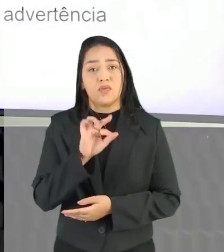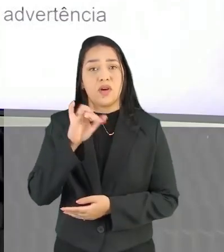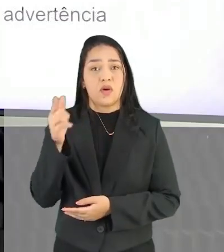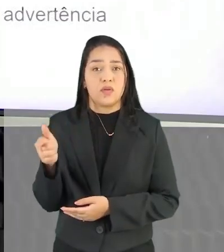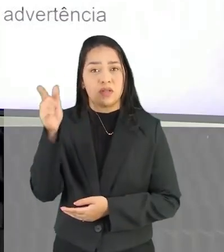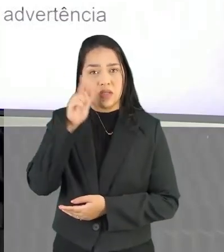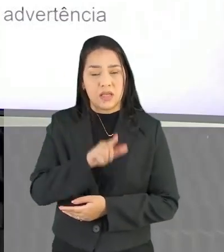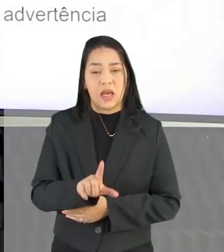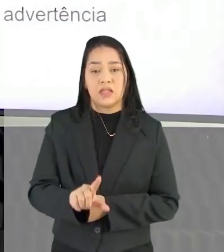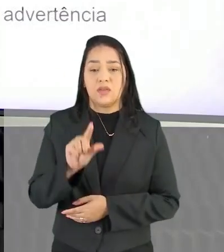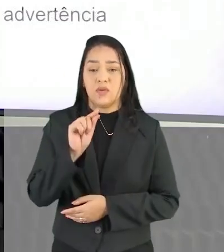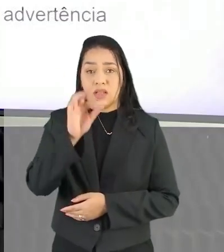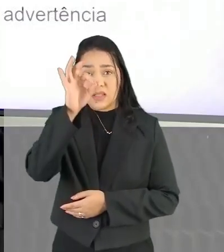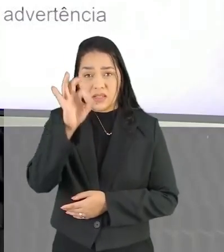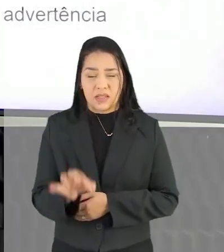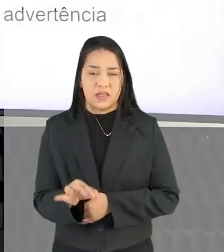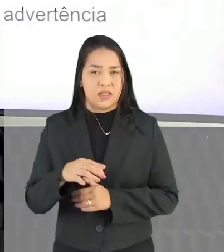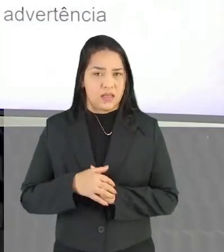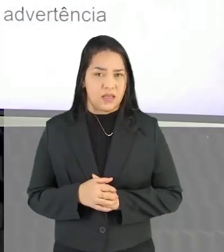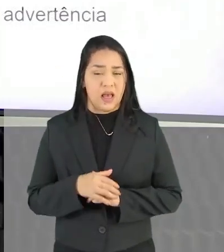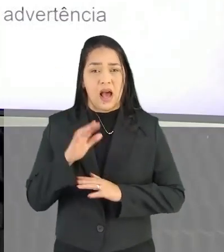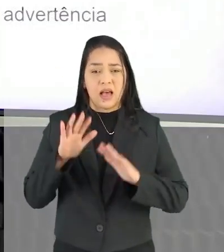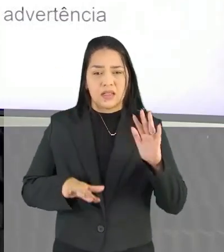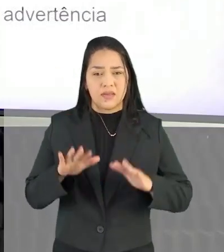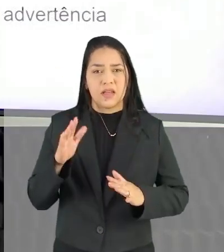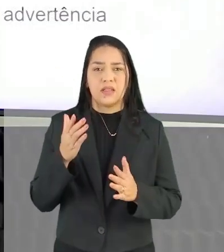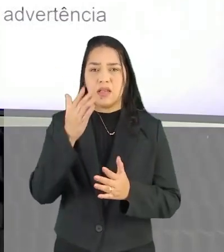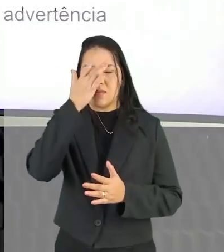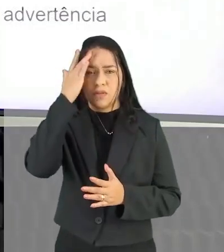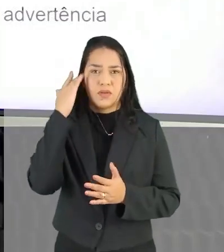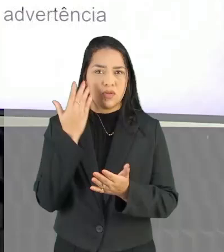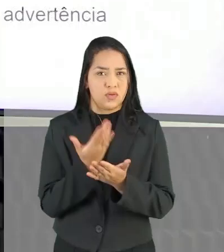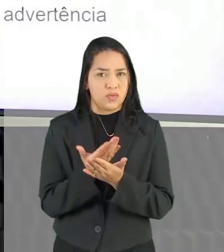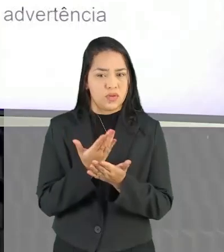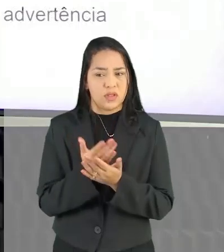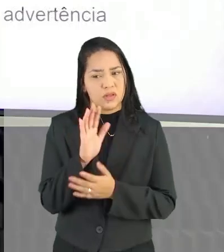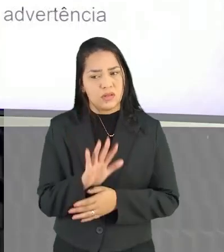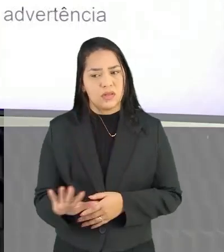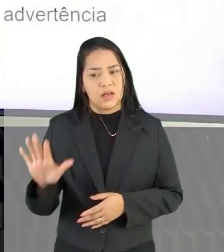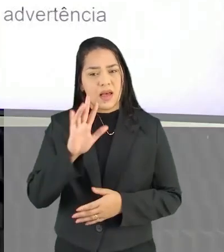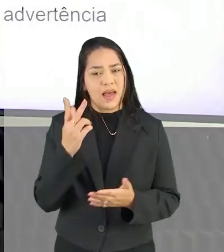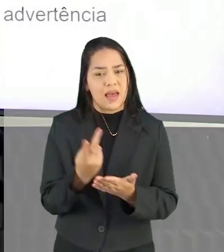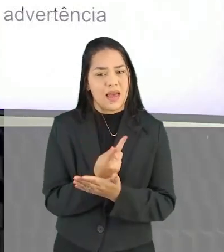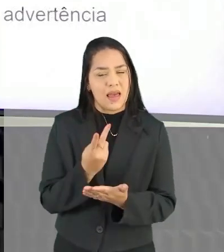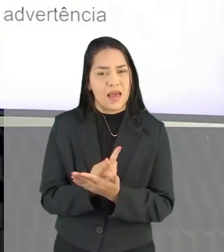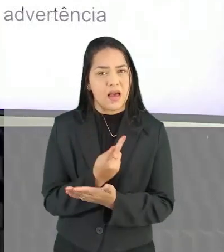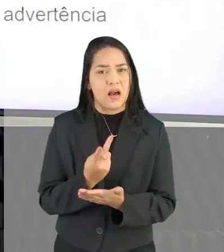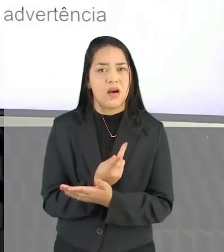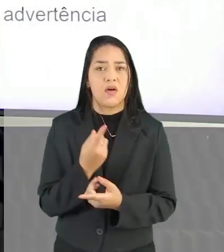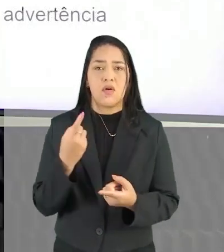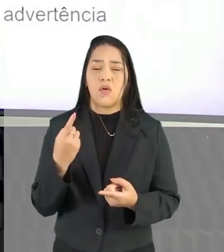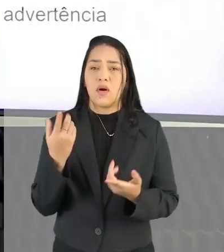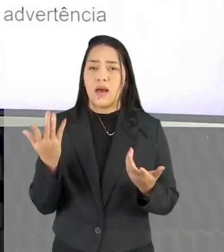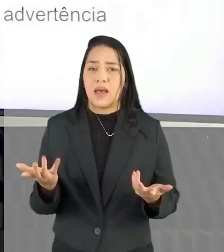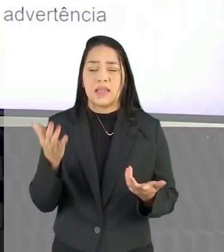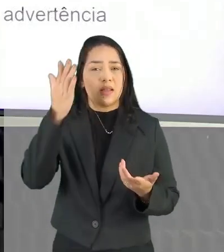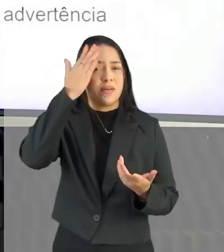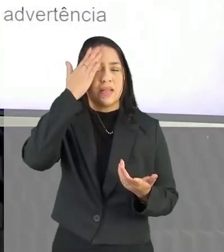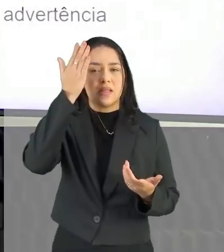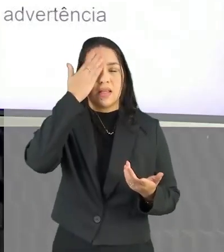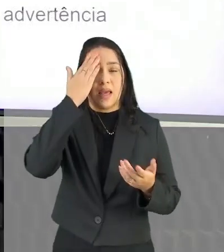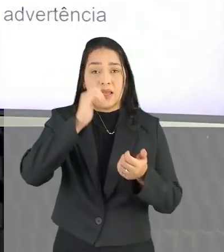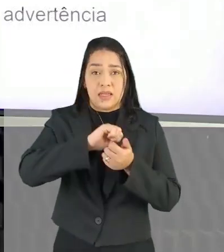chegar à alternativa correta. Muitas vezes, os estudantes, de modo geral, eles erram uma questão por não